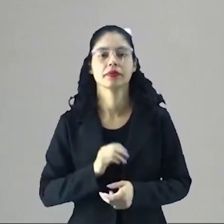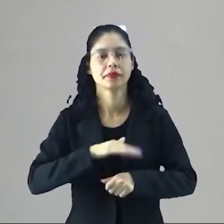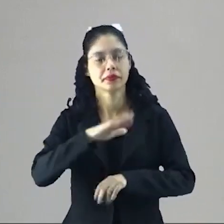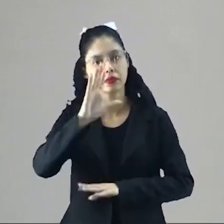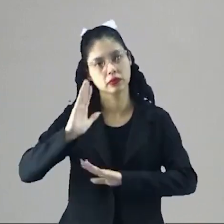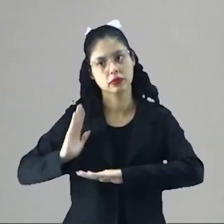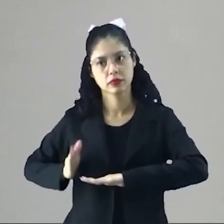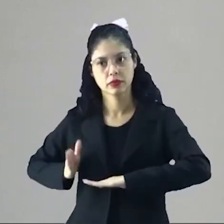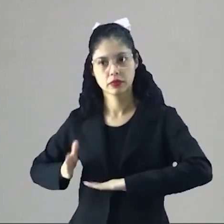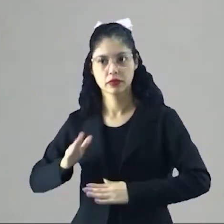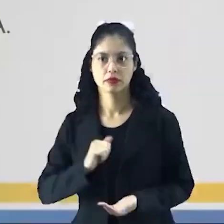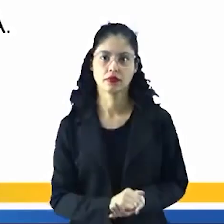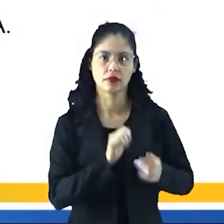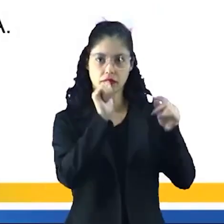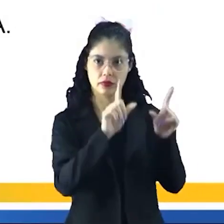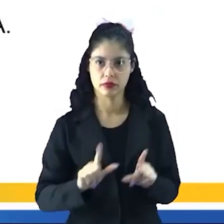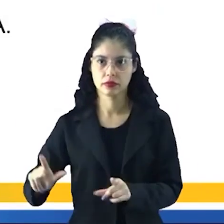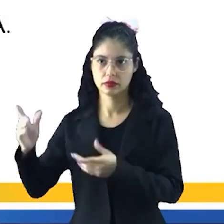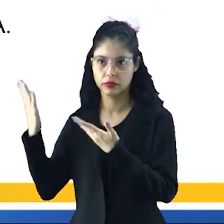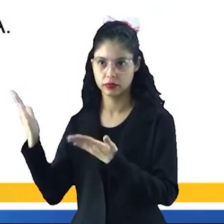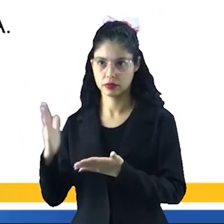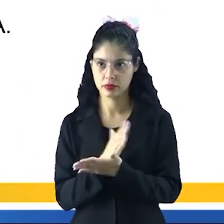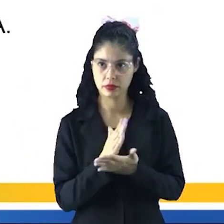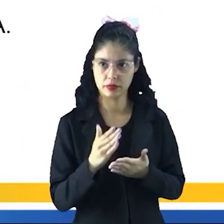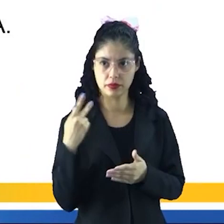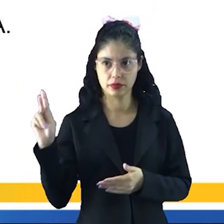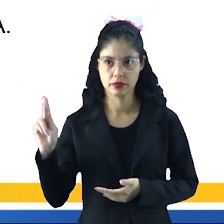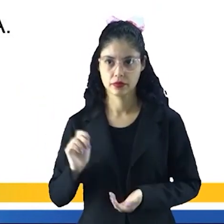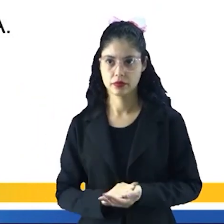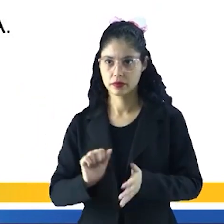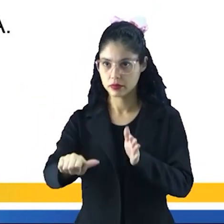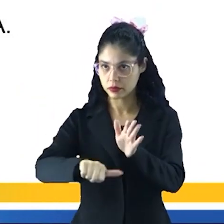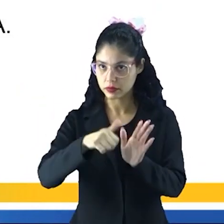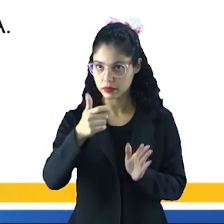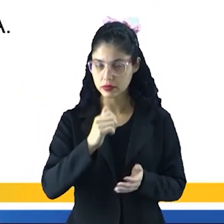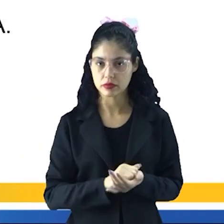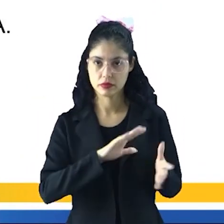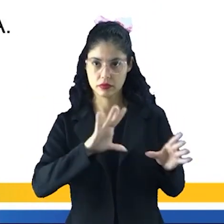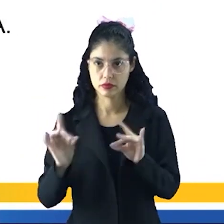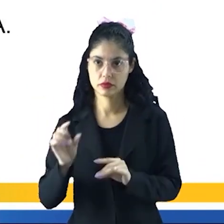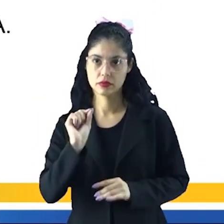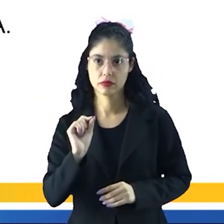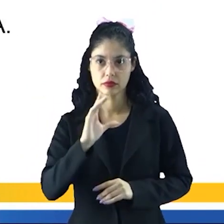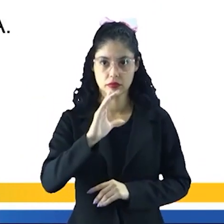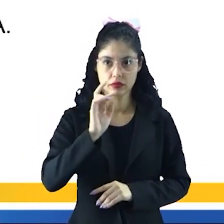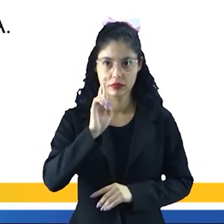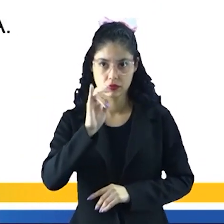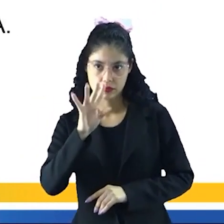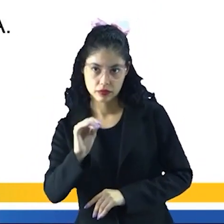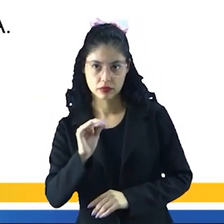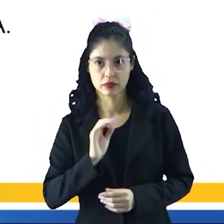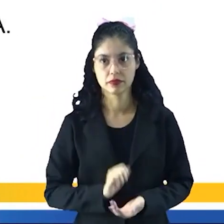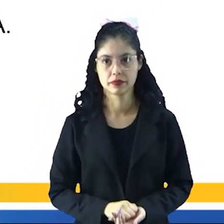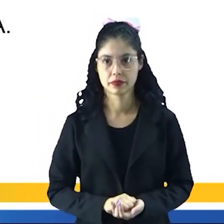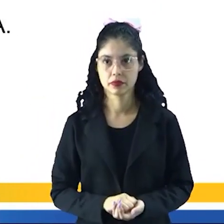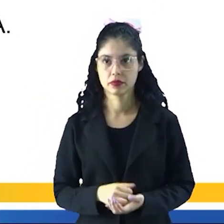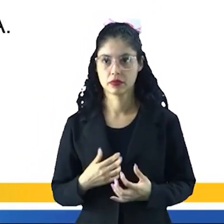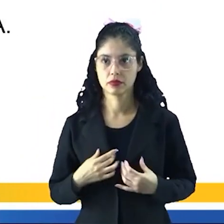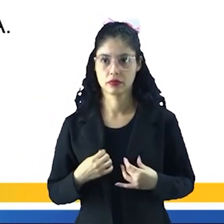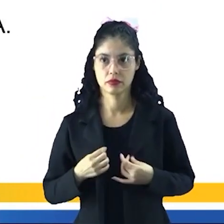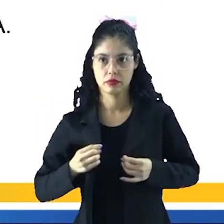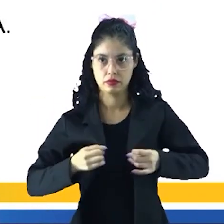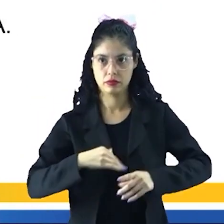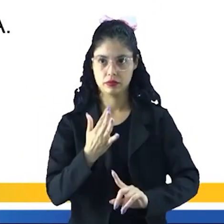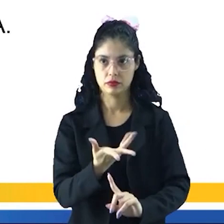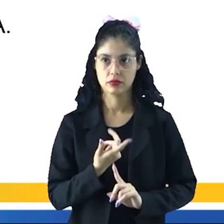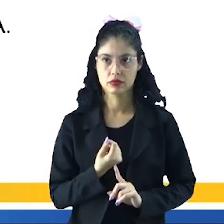mais contemporâneos. Então, vamos acompanhar aqui comigo algum deles. O primeiro que eu trago para vocês é Carlito Carvalhosa.